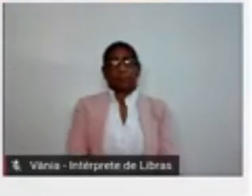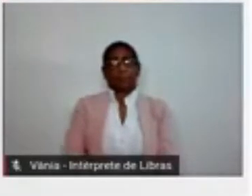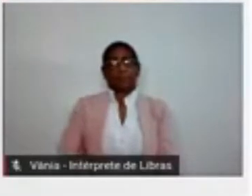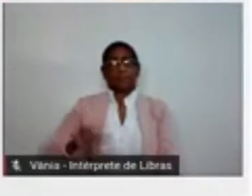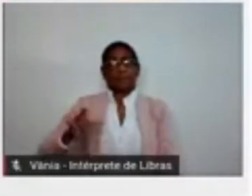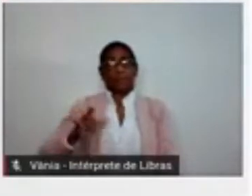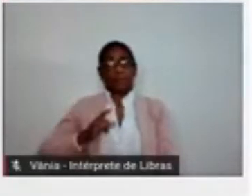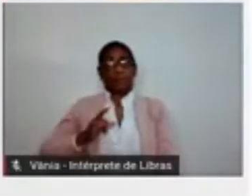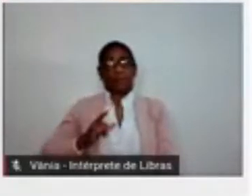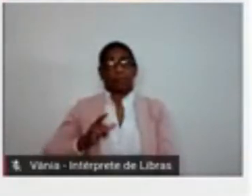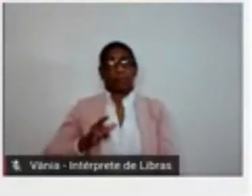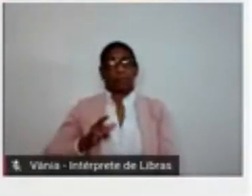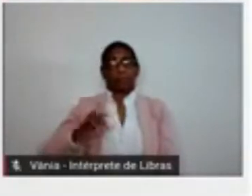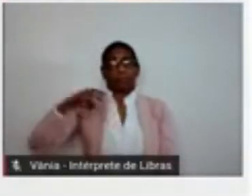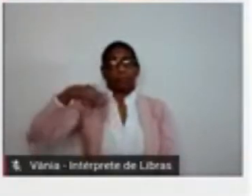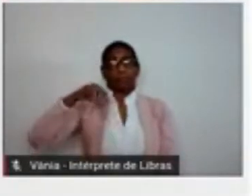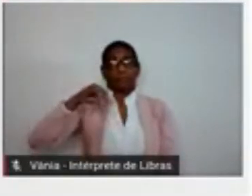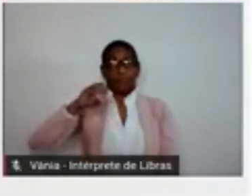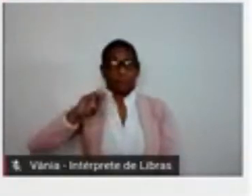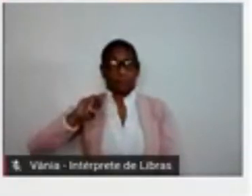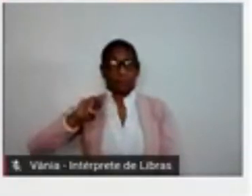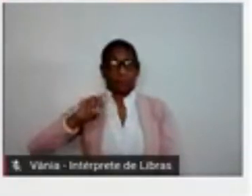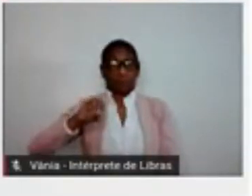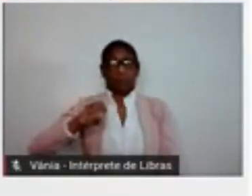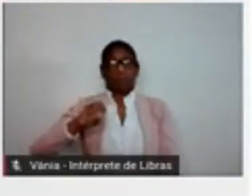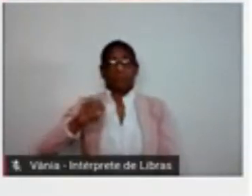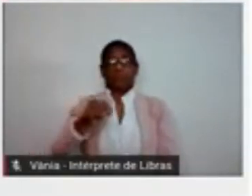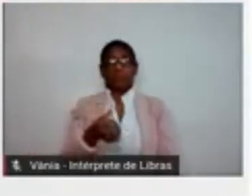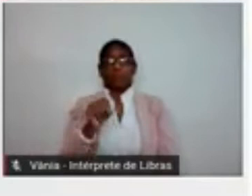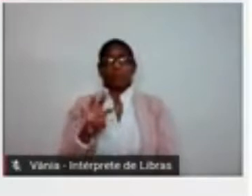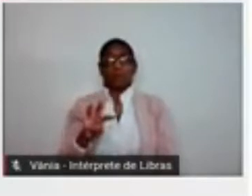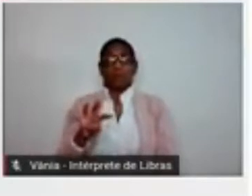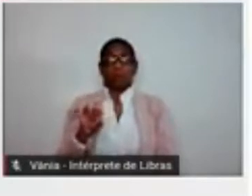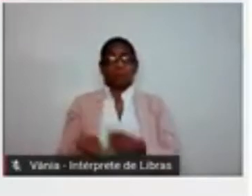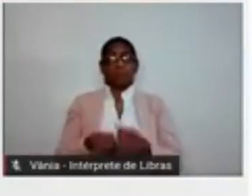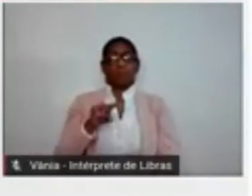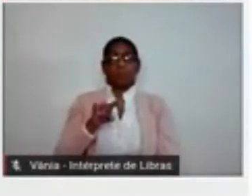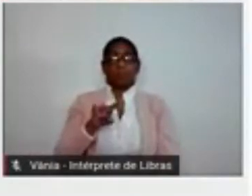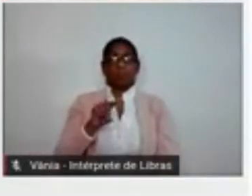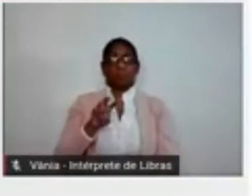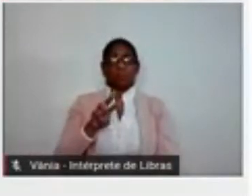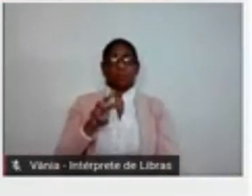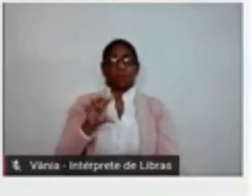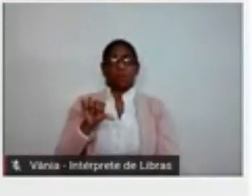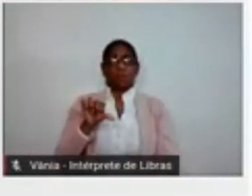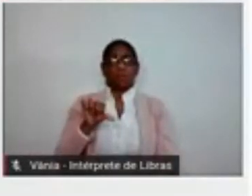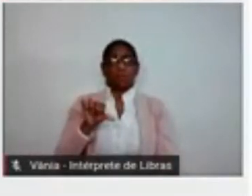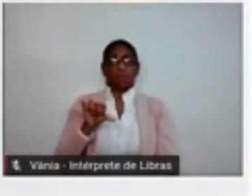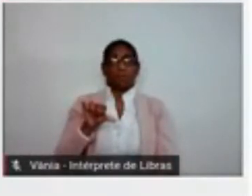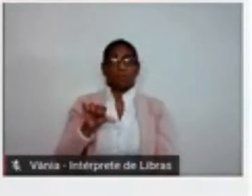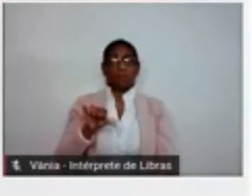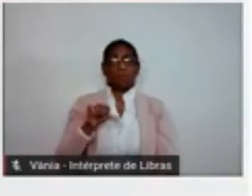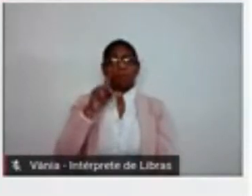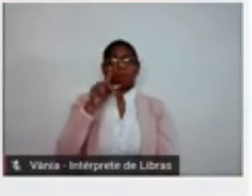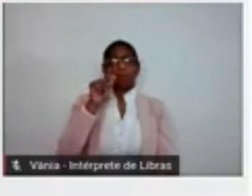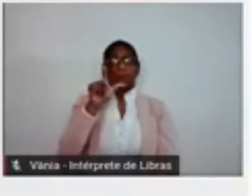na micro-região também uma pequena redução do número de óbitos, de 144 para 139. Palmeira das Missões,